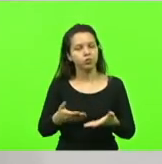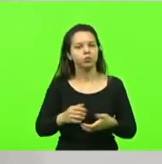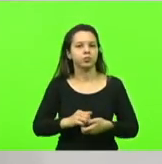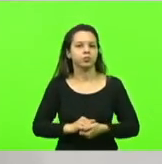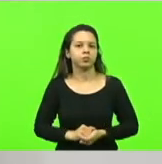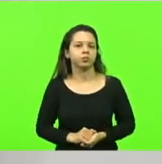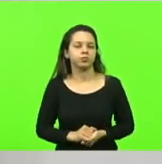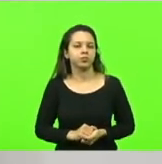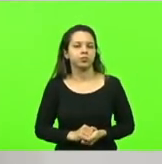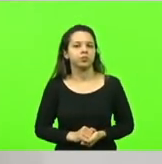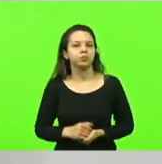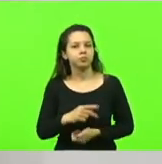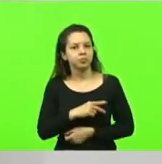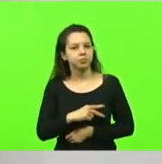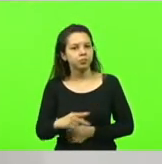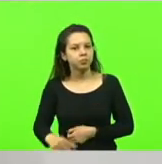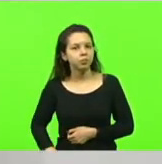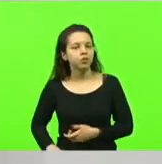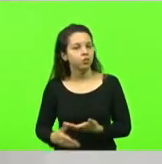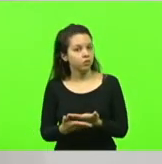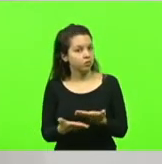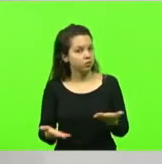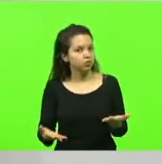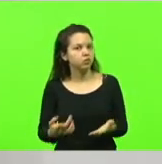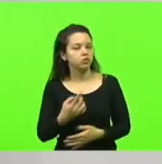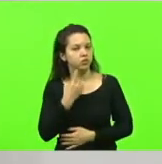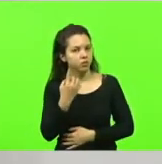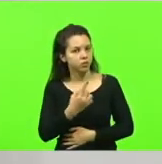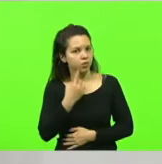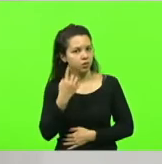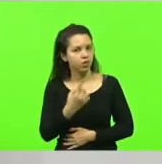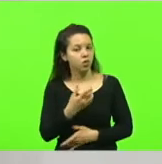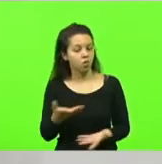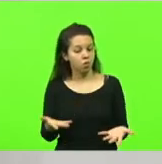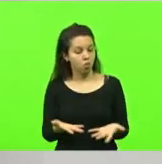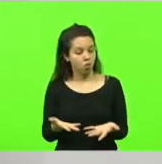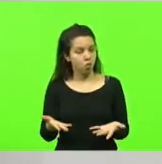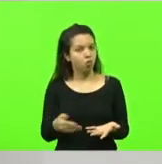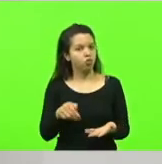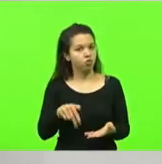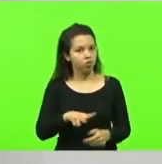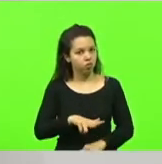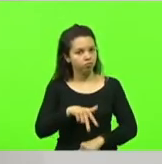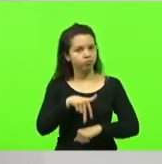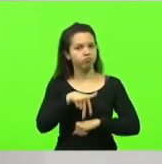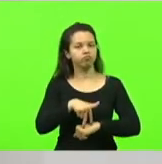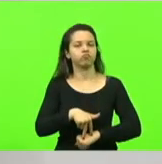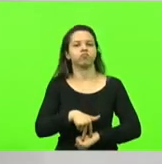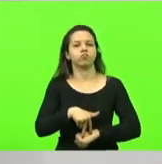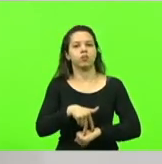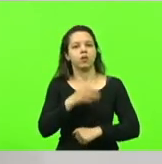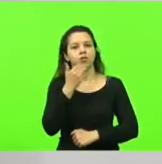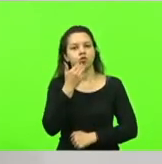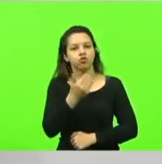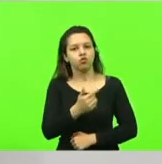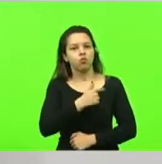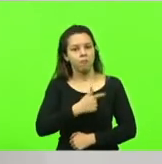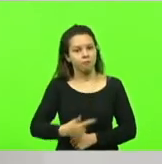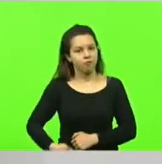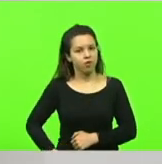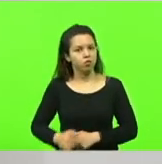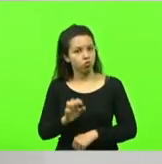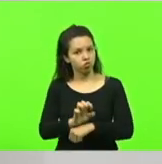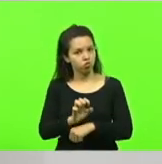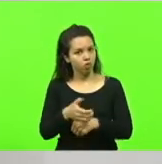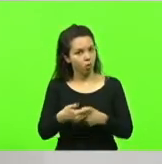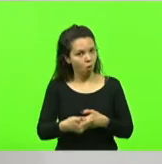Senhor presidente, senhores e senhoras deputadas, venho aqui hoje na tribuna desta casa para pedir que o governo do Estado inicie